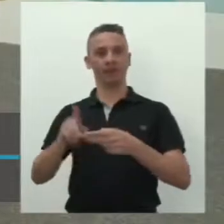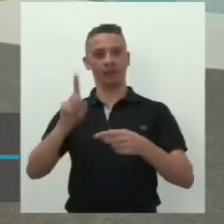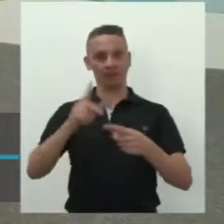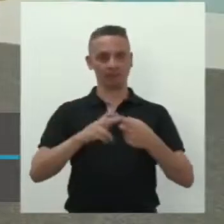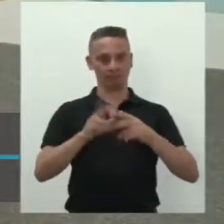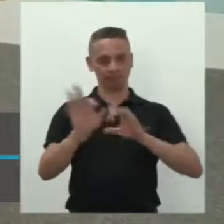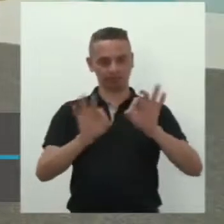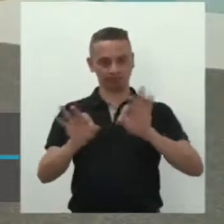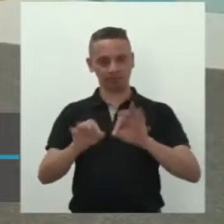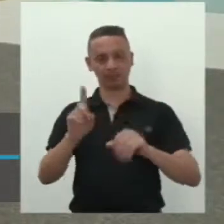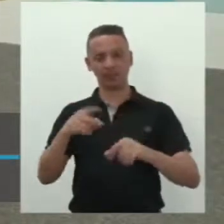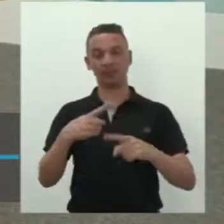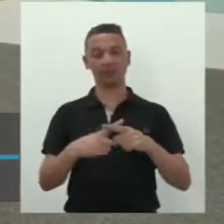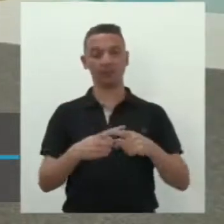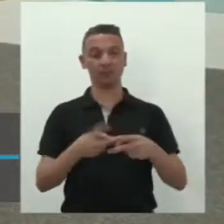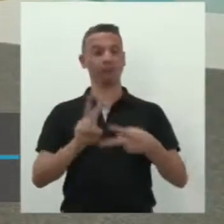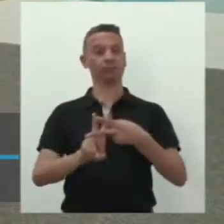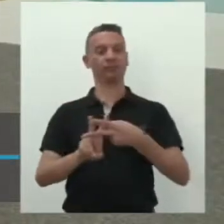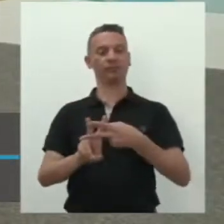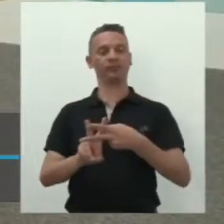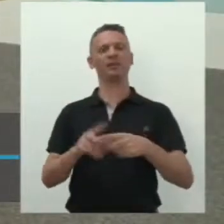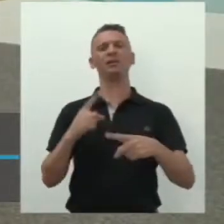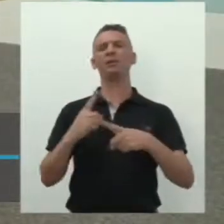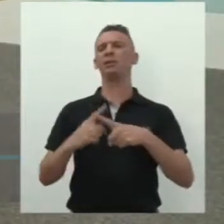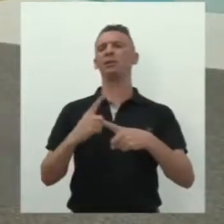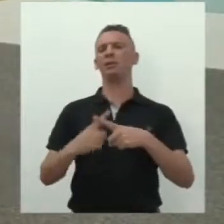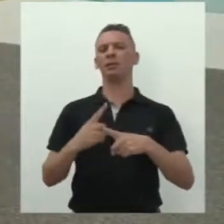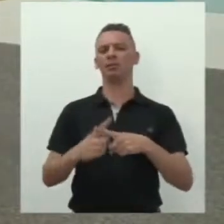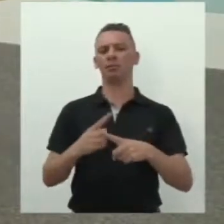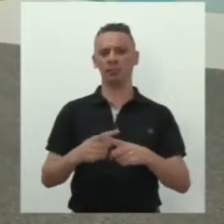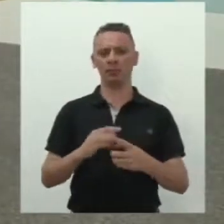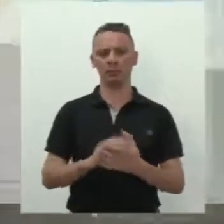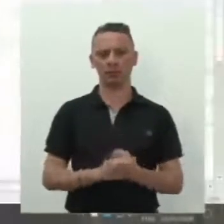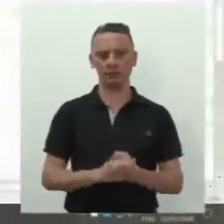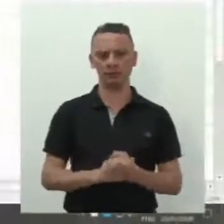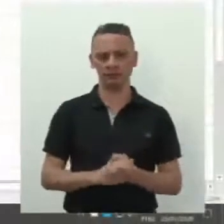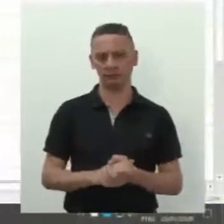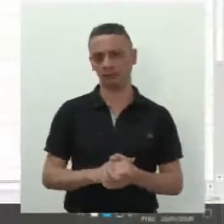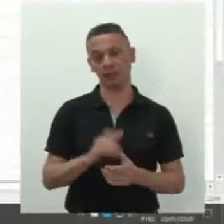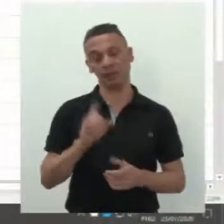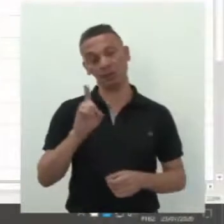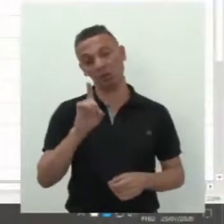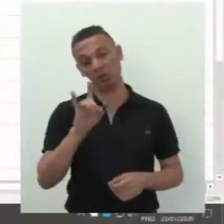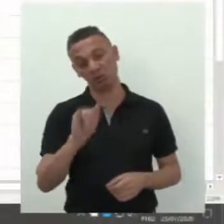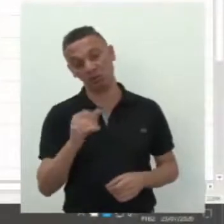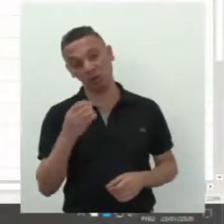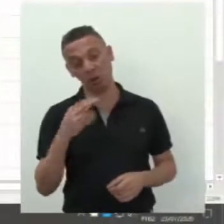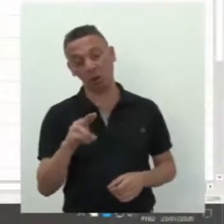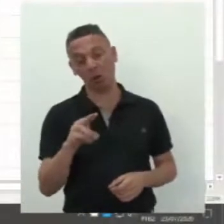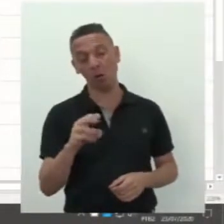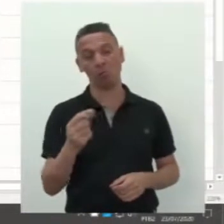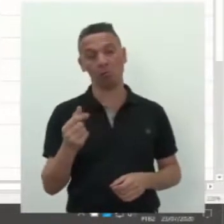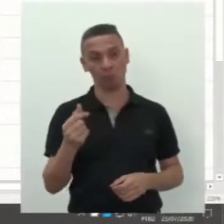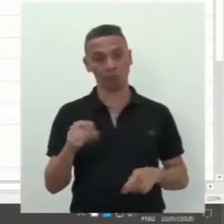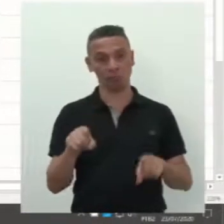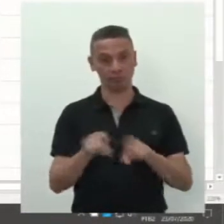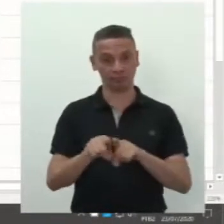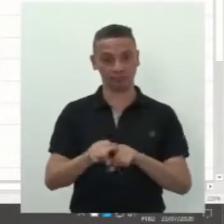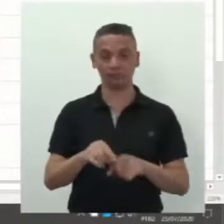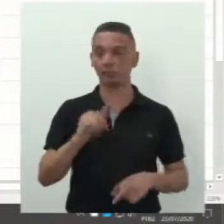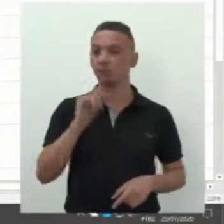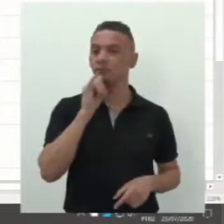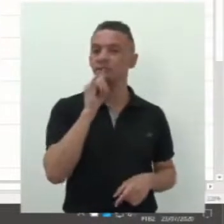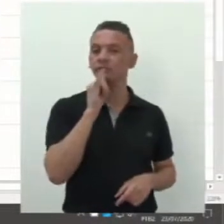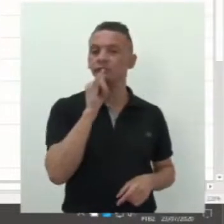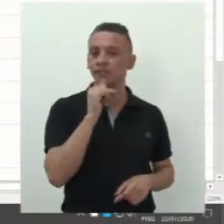configuração, né? Quando aparecem as hashtags elas vão aparecer com data e valor monetário, tá? Então, por exemplo,